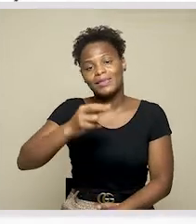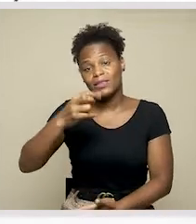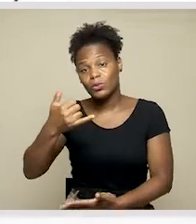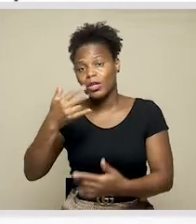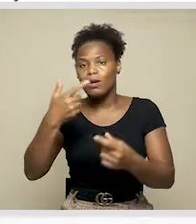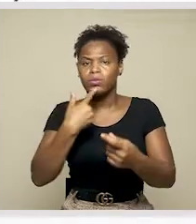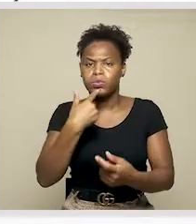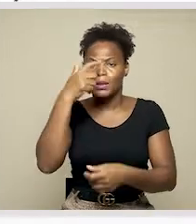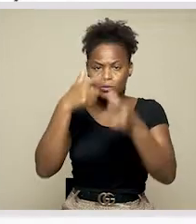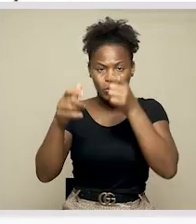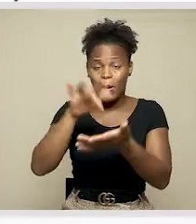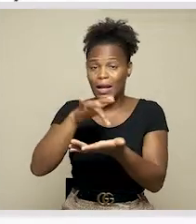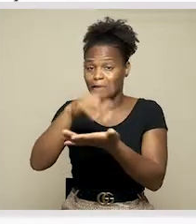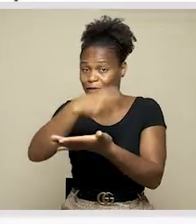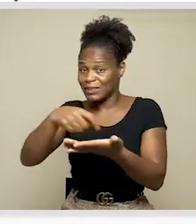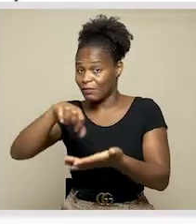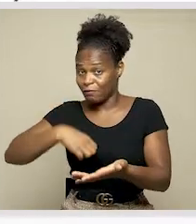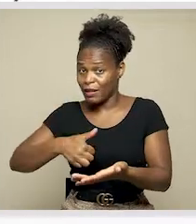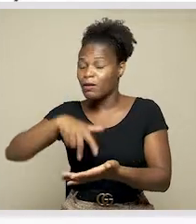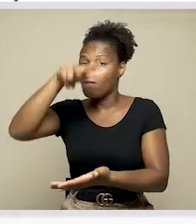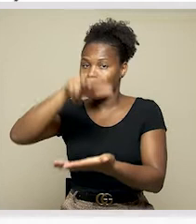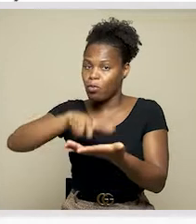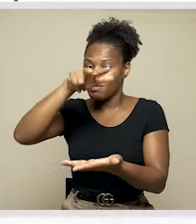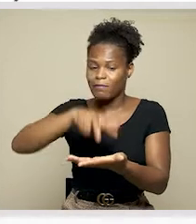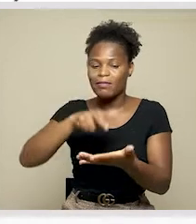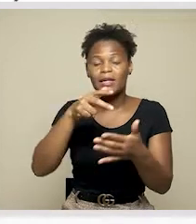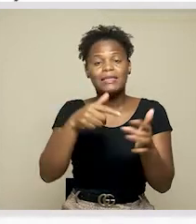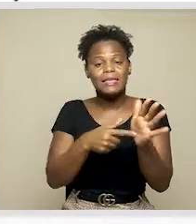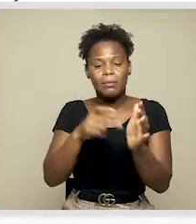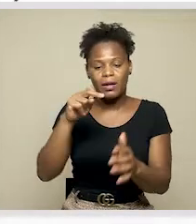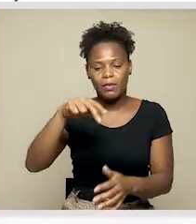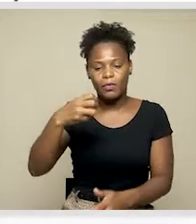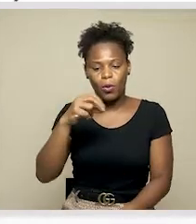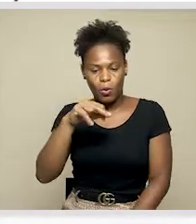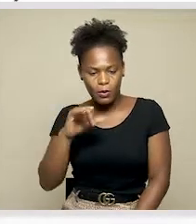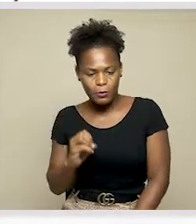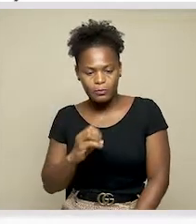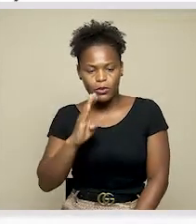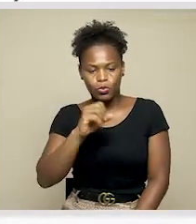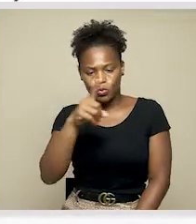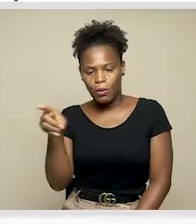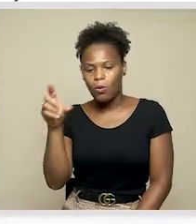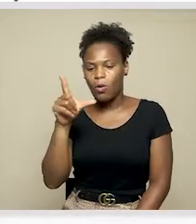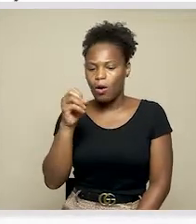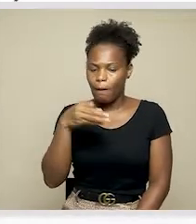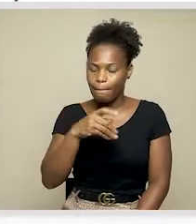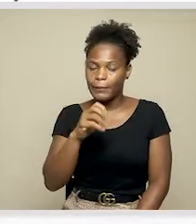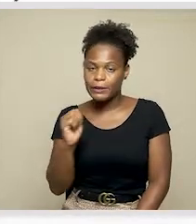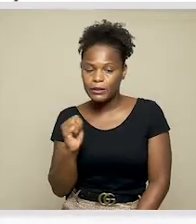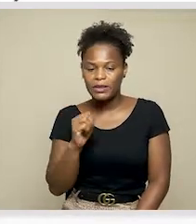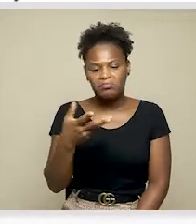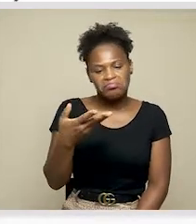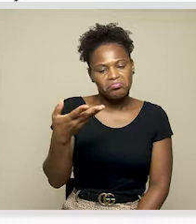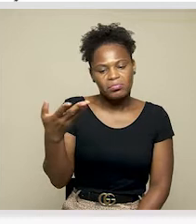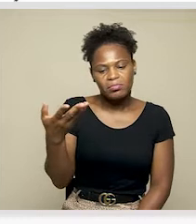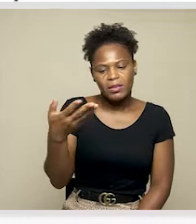autores cabo-verdianos publicaram neste periódico: António Pozis, José Lopes, Joanário Leite, Pedro Cardoso,